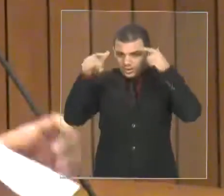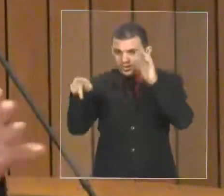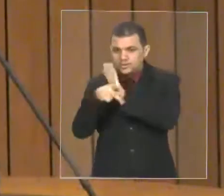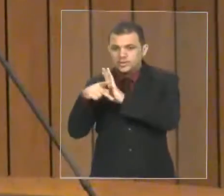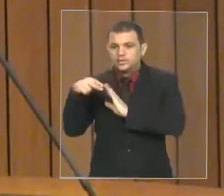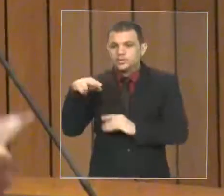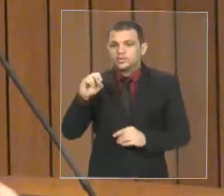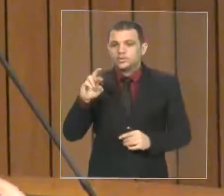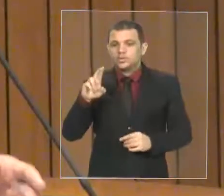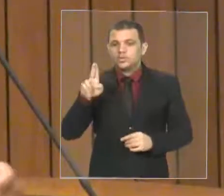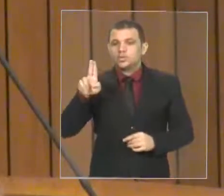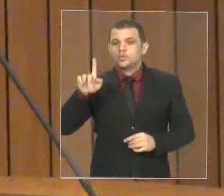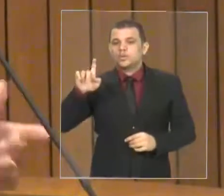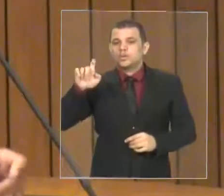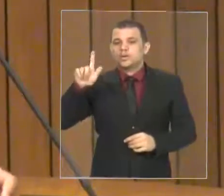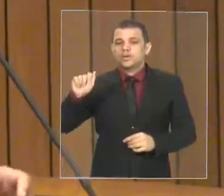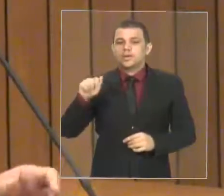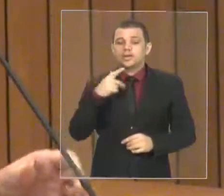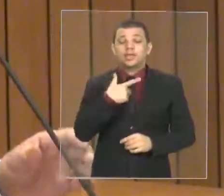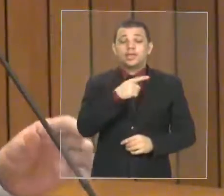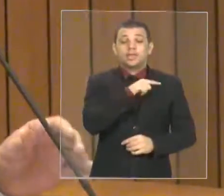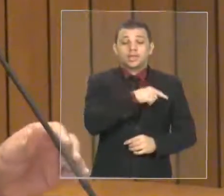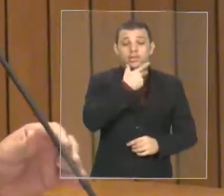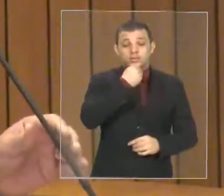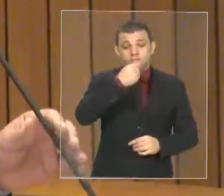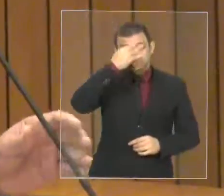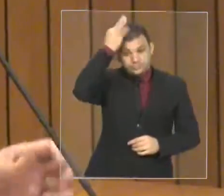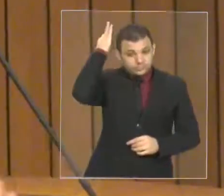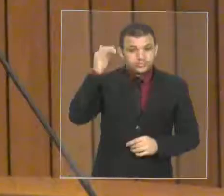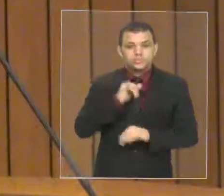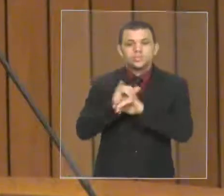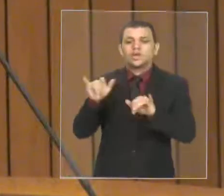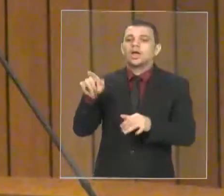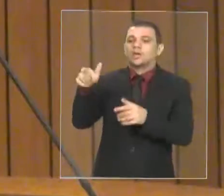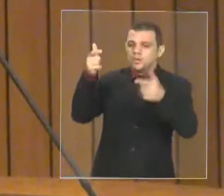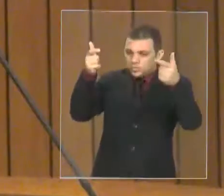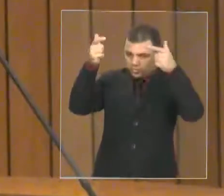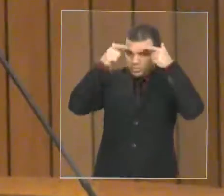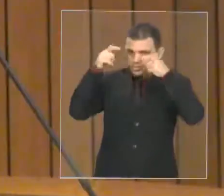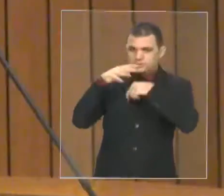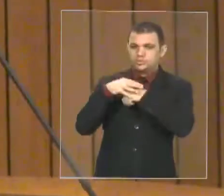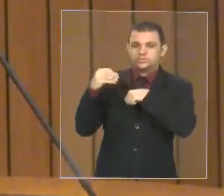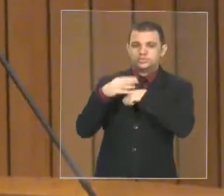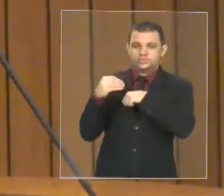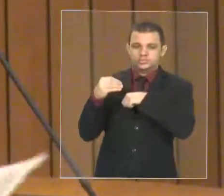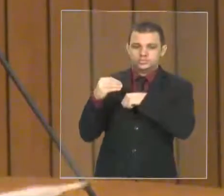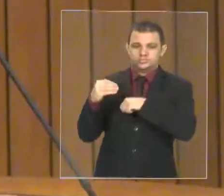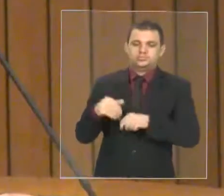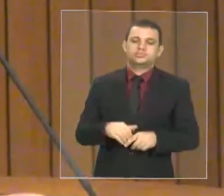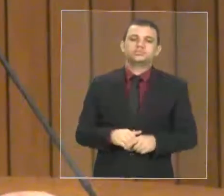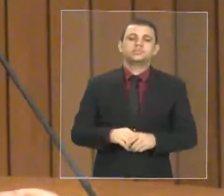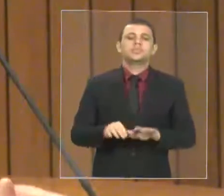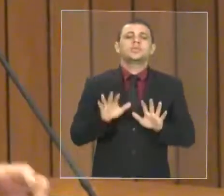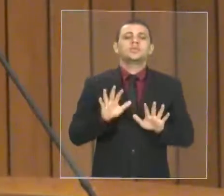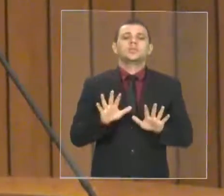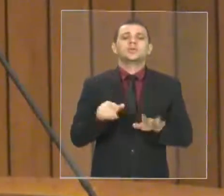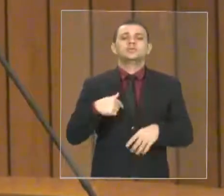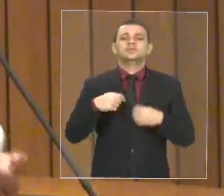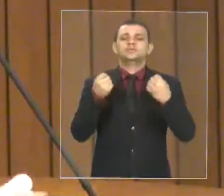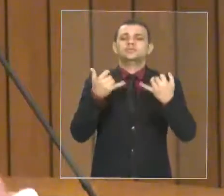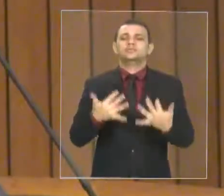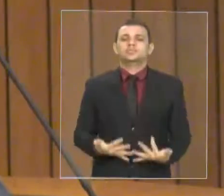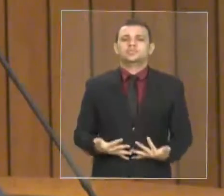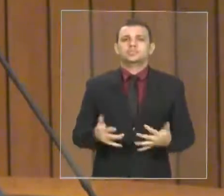que eu estou trazendo ainda esse assunto da semana passada para hoje? É que